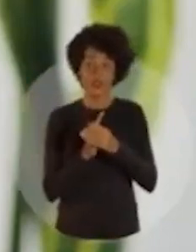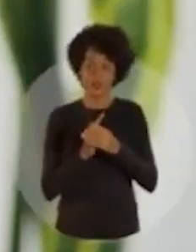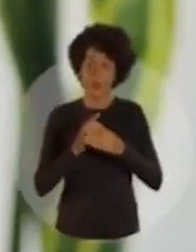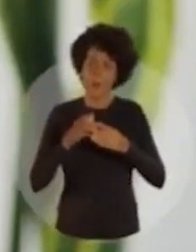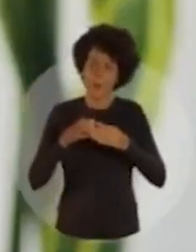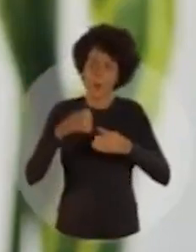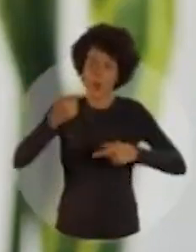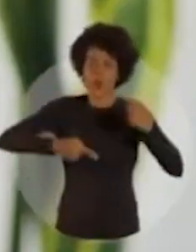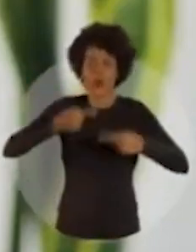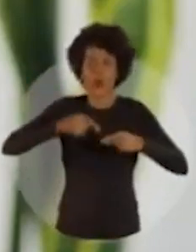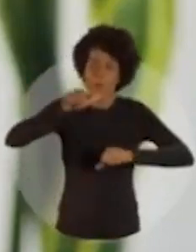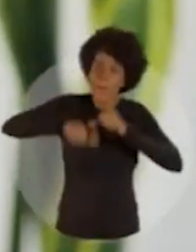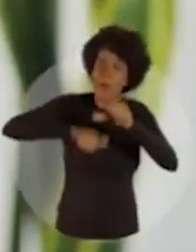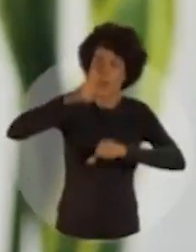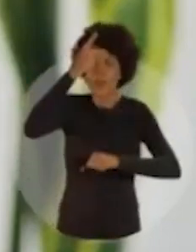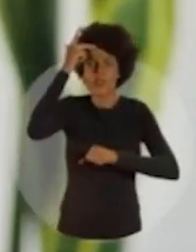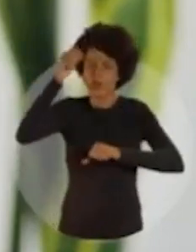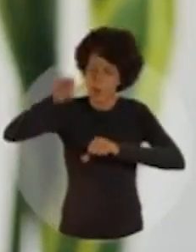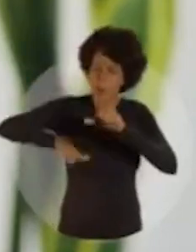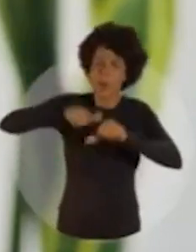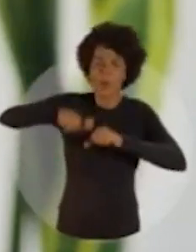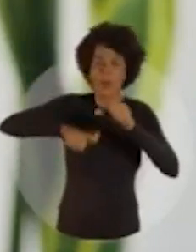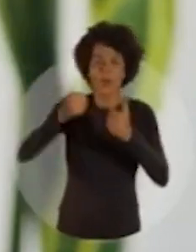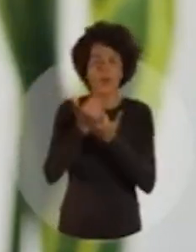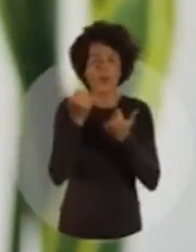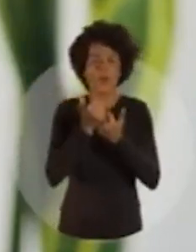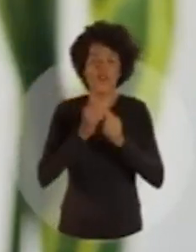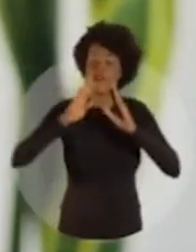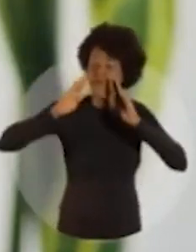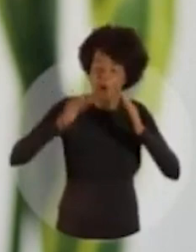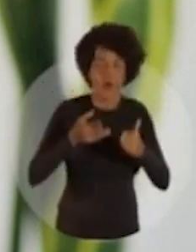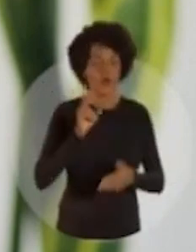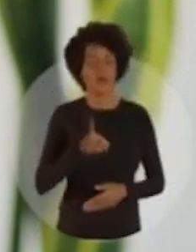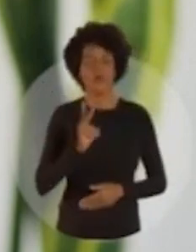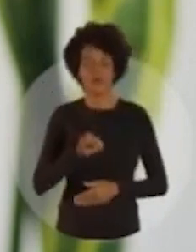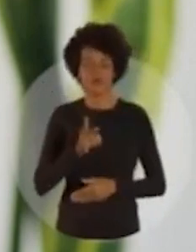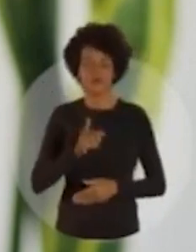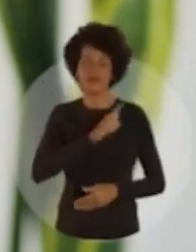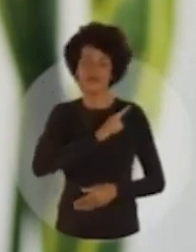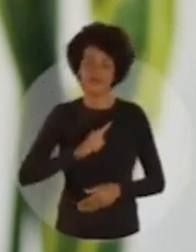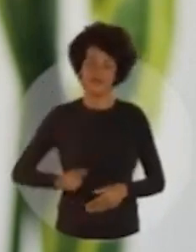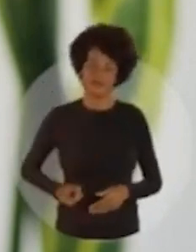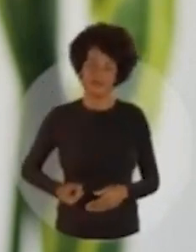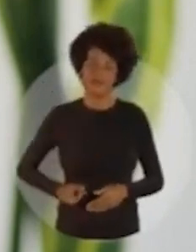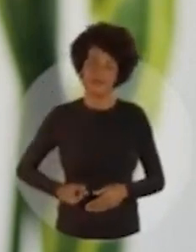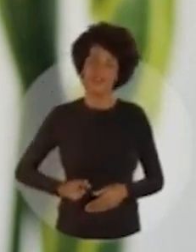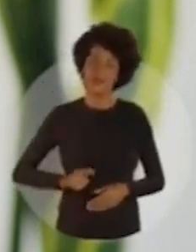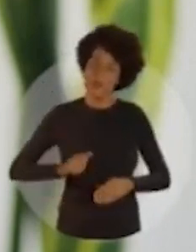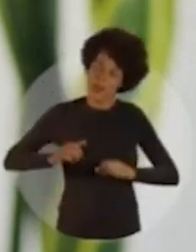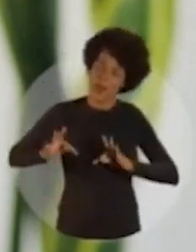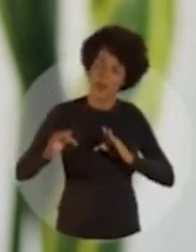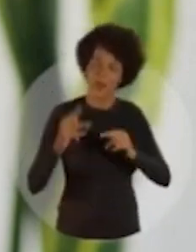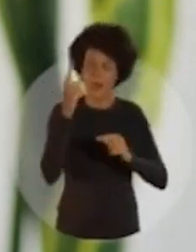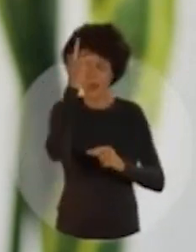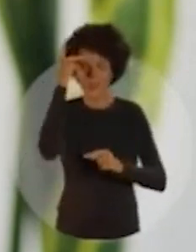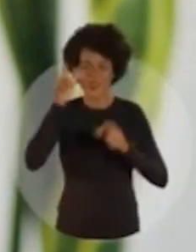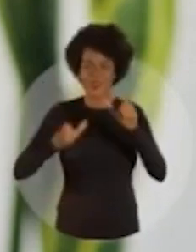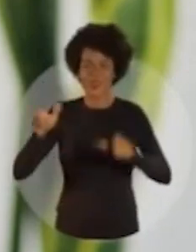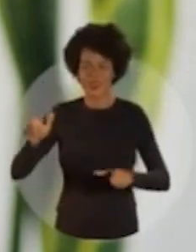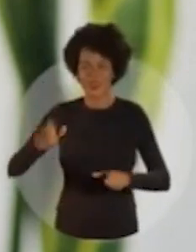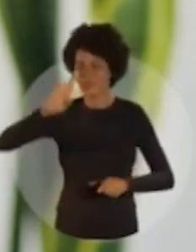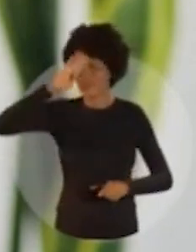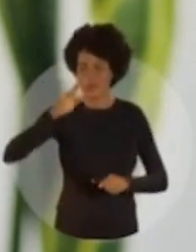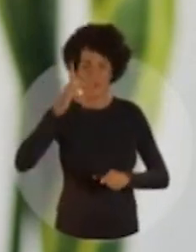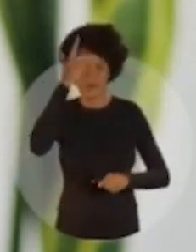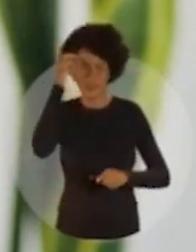político mudam as pessoas mas o foco continua o mesmo governar para todos e principalmente